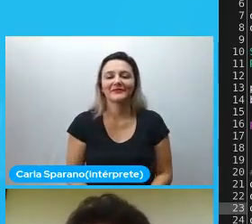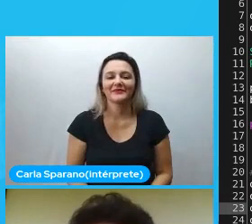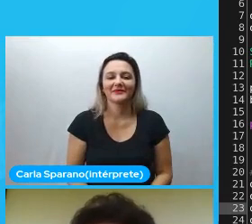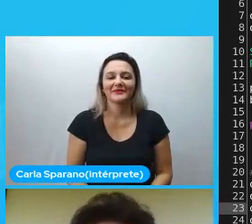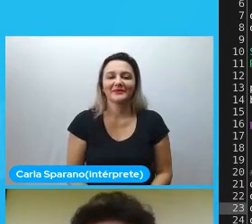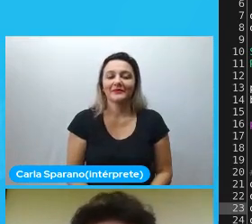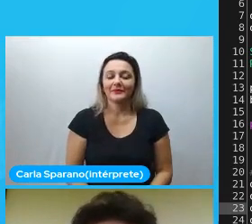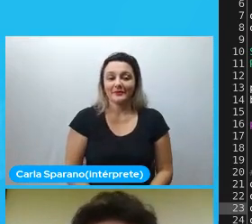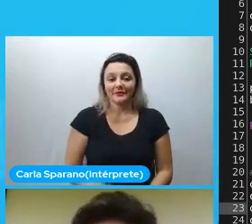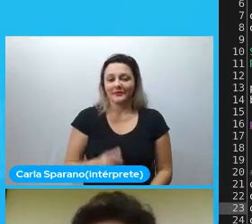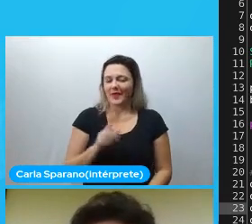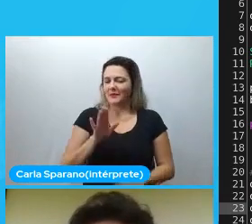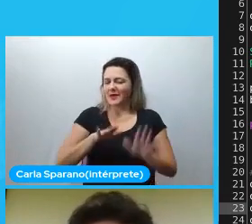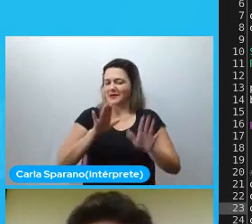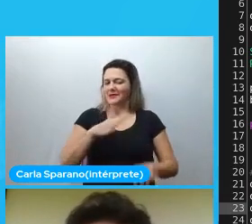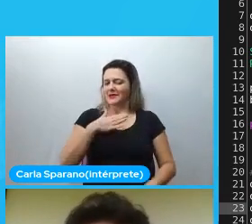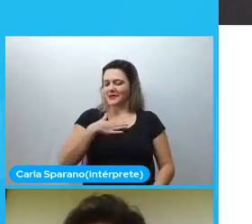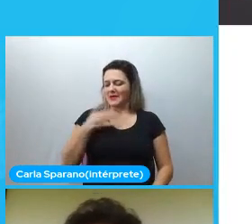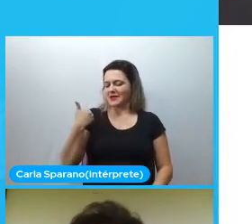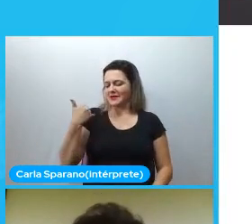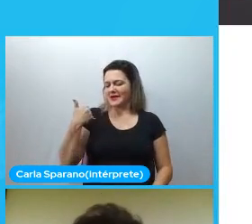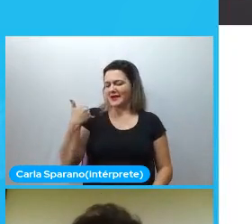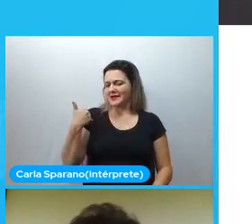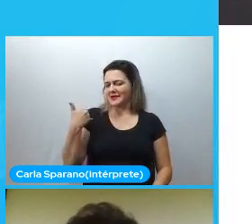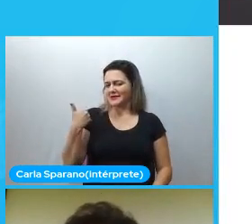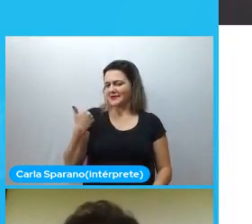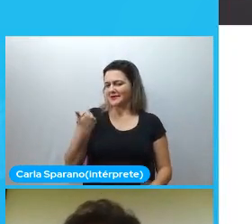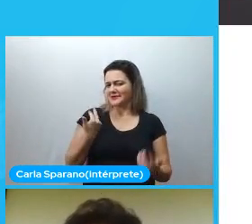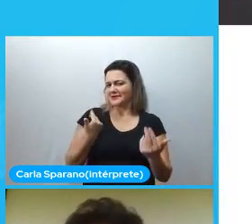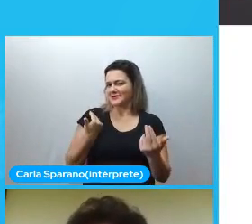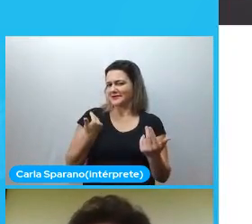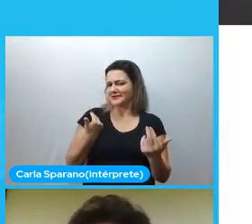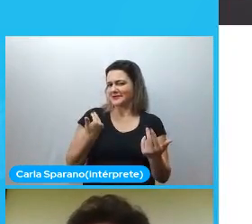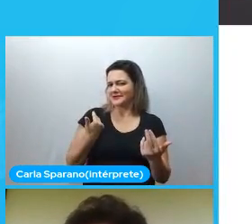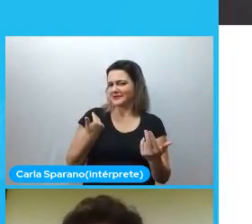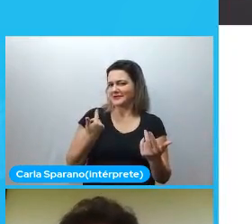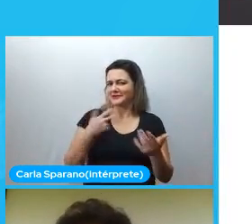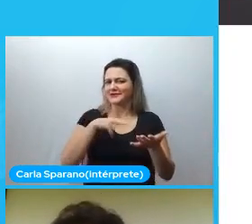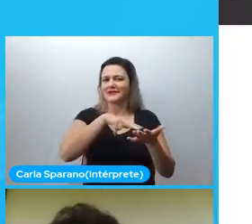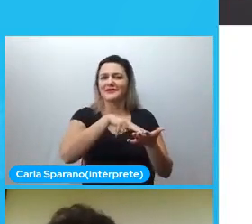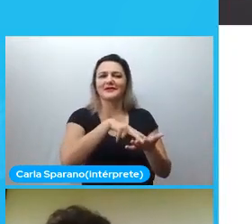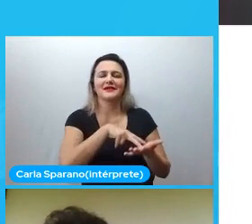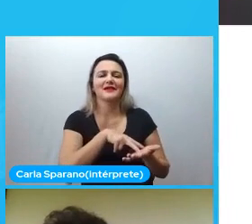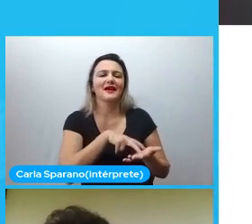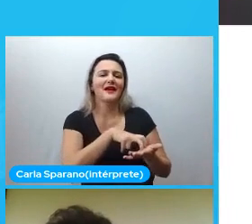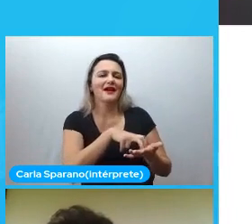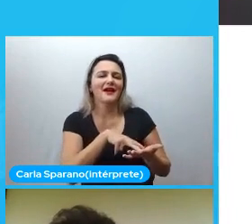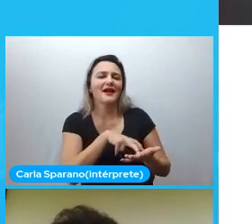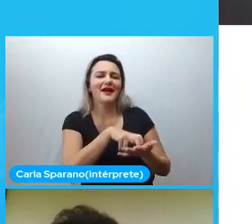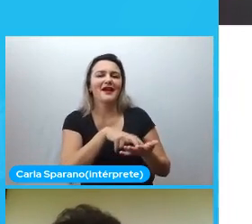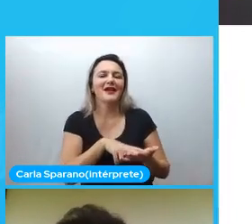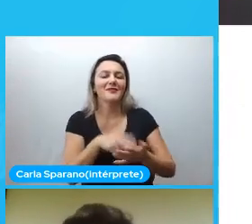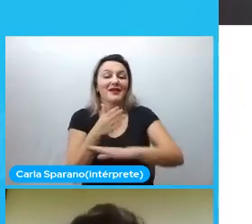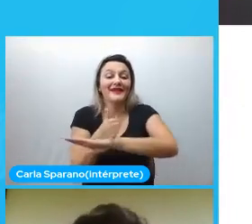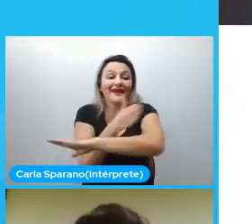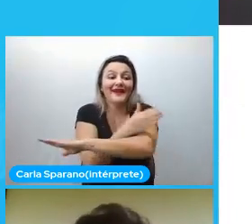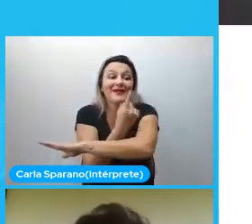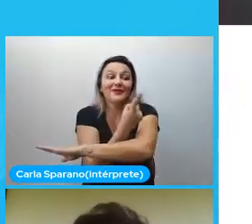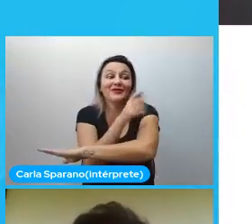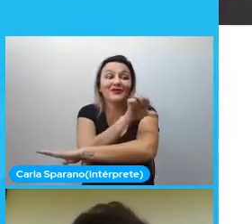Para quem tem mais ou menos a minha idade, tá ligado disso aqui, ó, Rap Brasil 1, 95, isso aqui, eu, não, eu